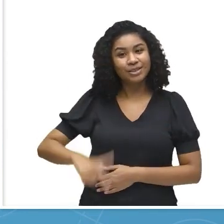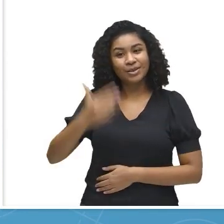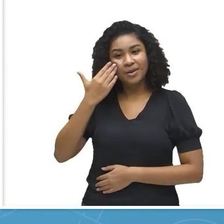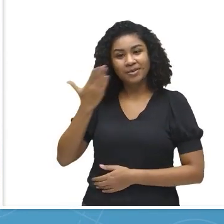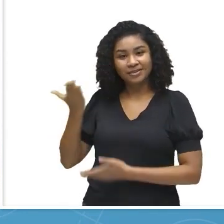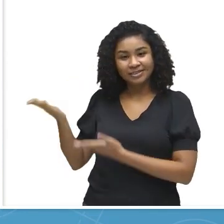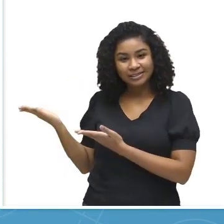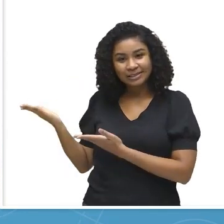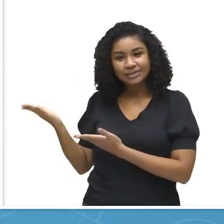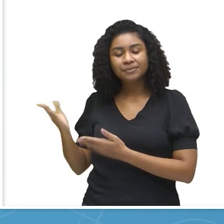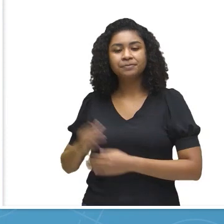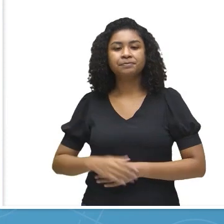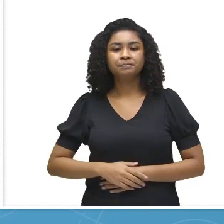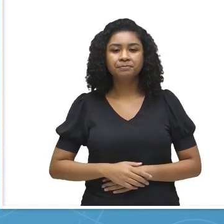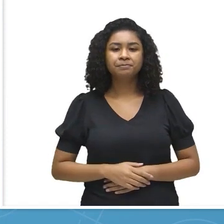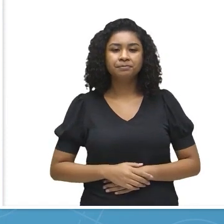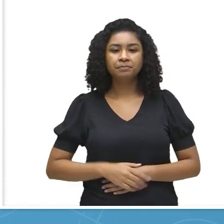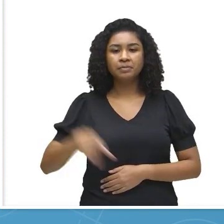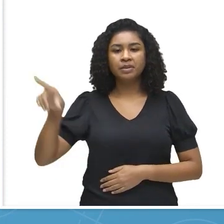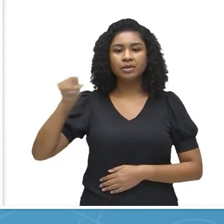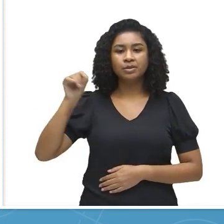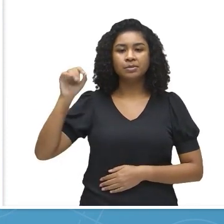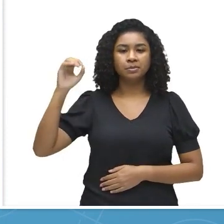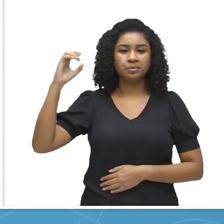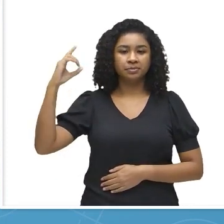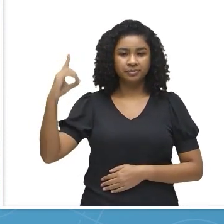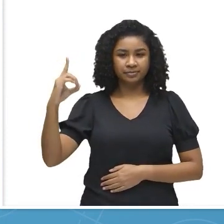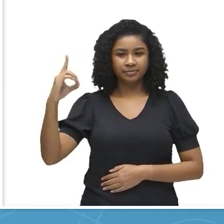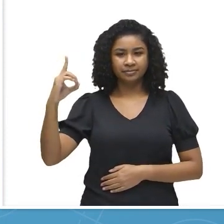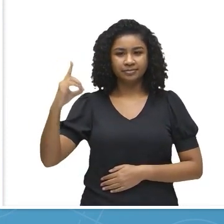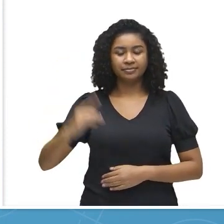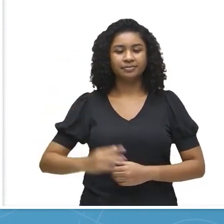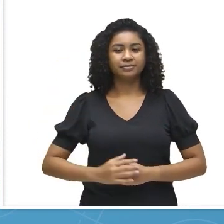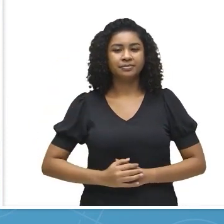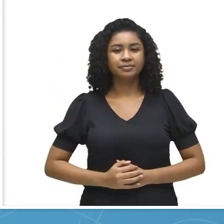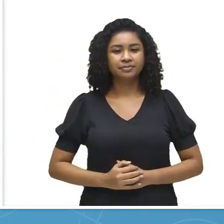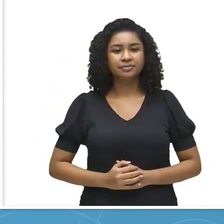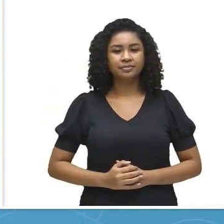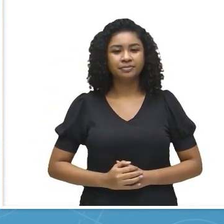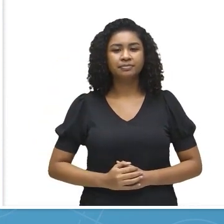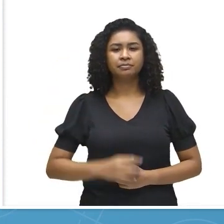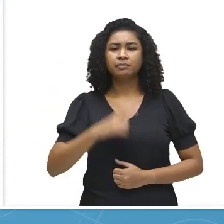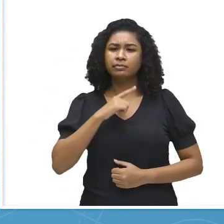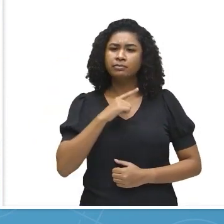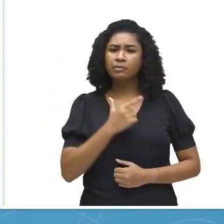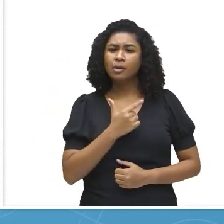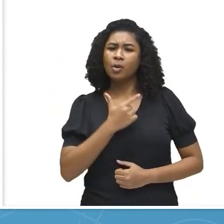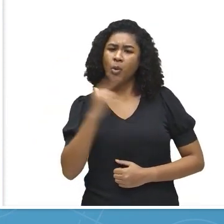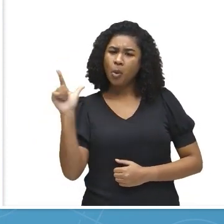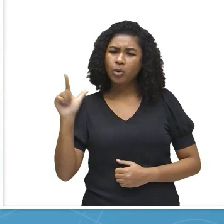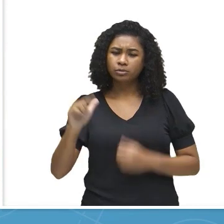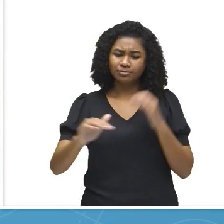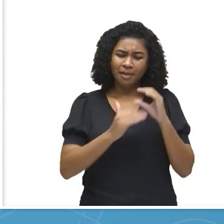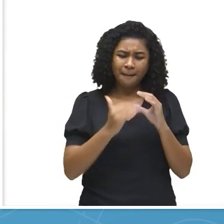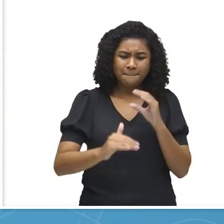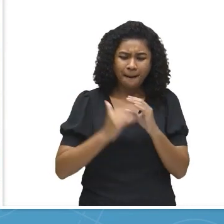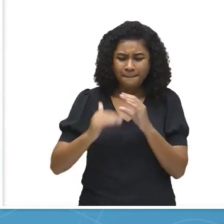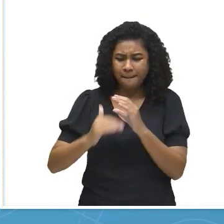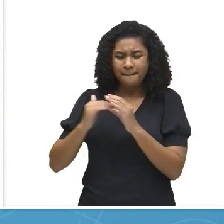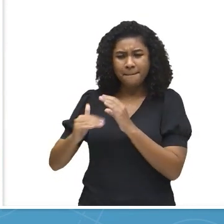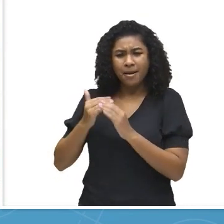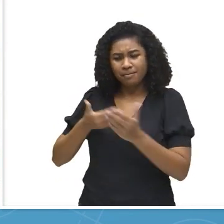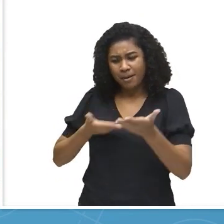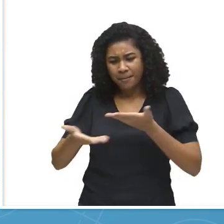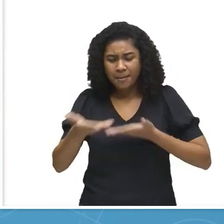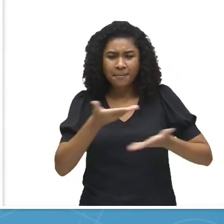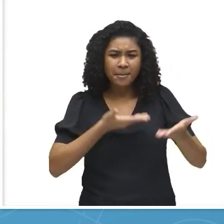Samuel Bechimol e marcou para a gente a alternativa D. Entre outros também que estão aqui interagindo, como a Nicole, também enviou